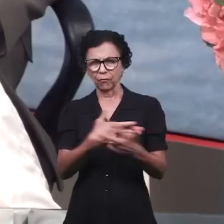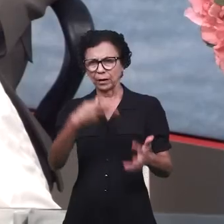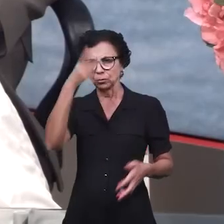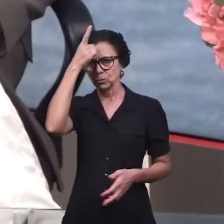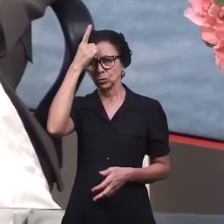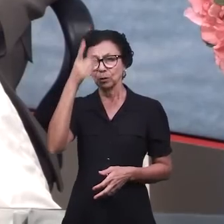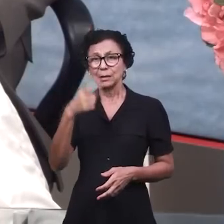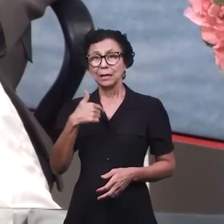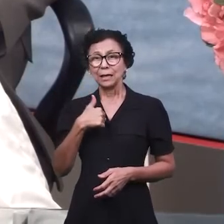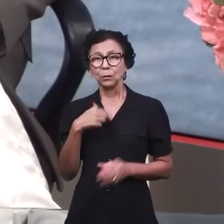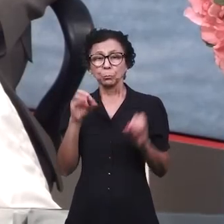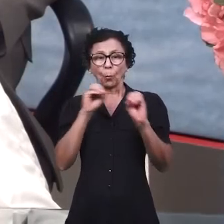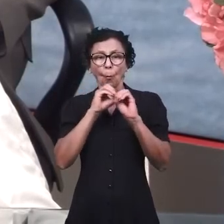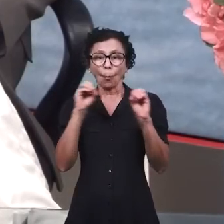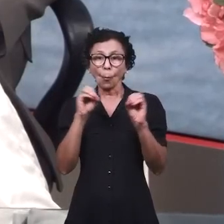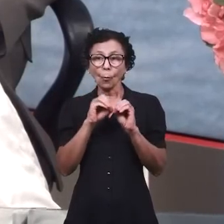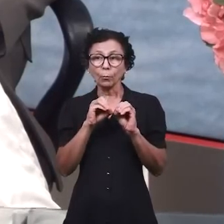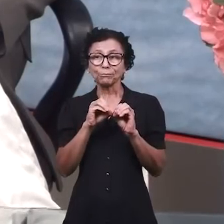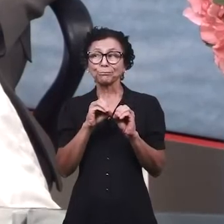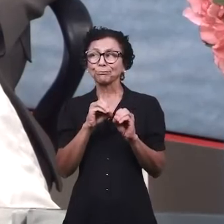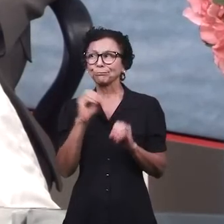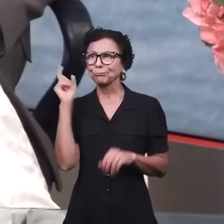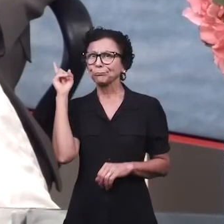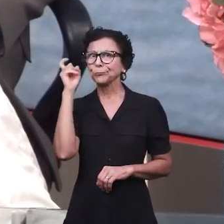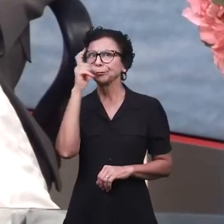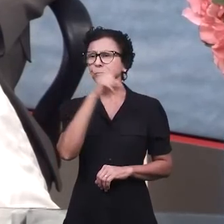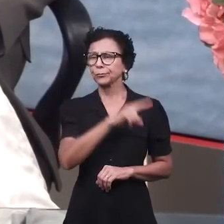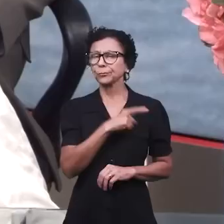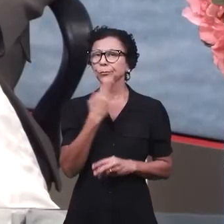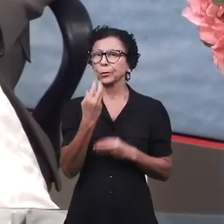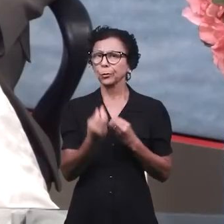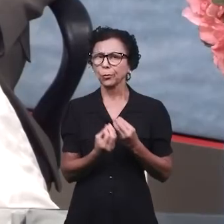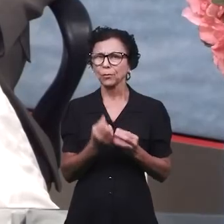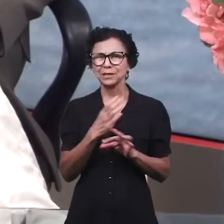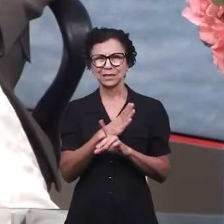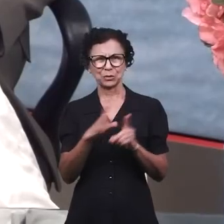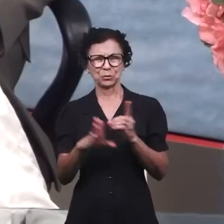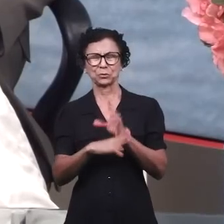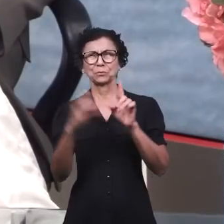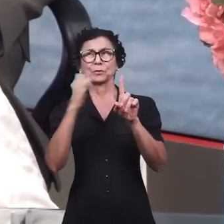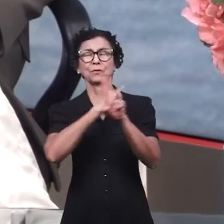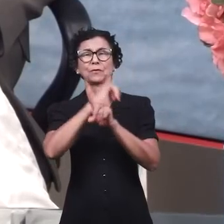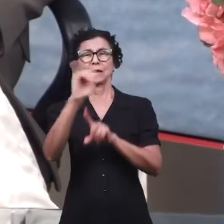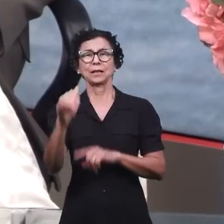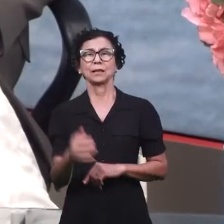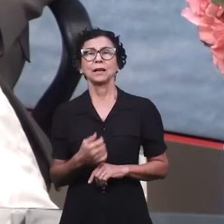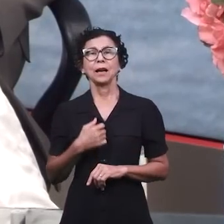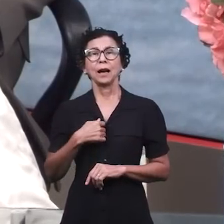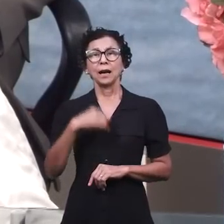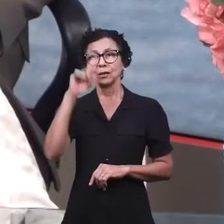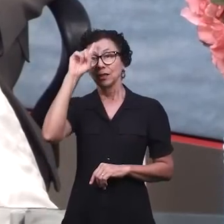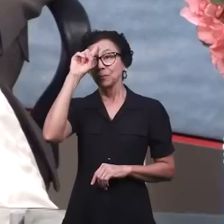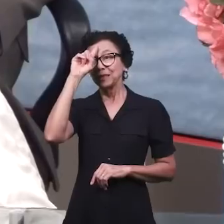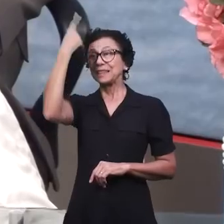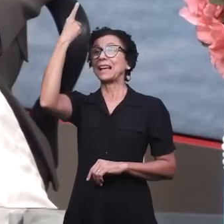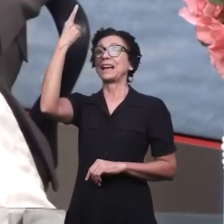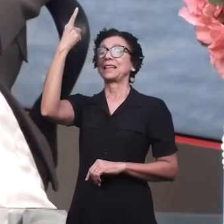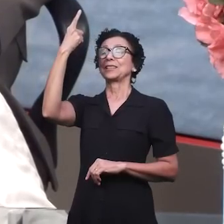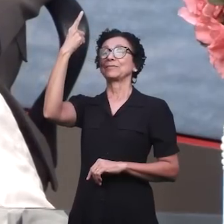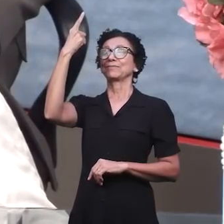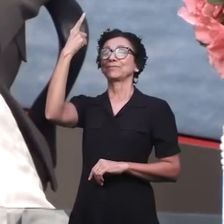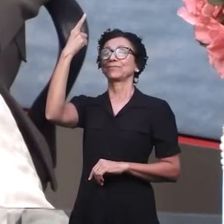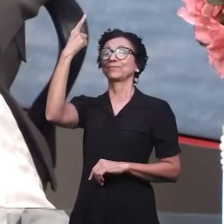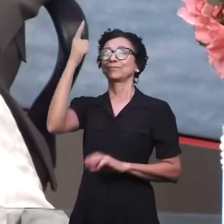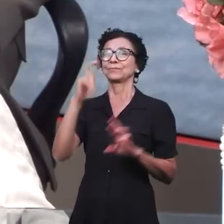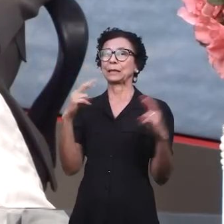revelação, para mim vai ser uma luta. E aquela dificuldade, como vai ser o culto profético? Eu tive uma ideia. No meio da reunião,